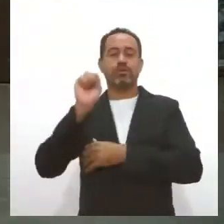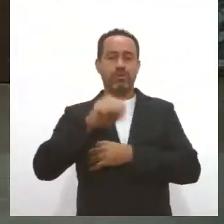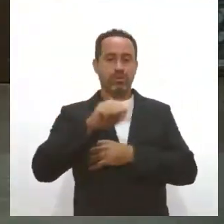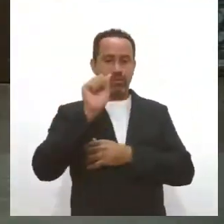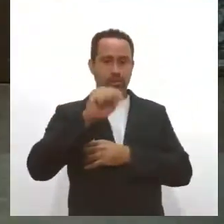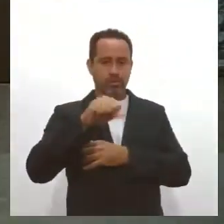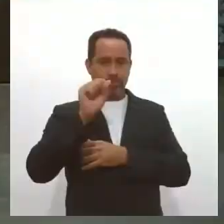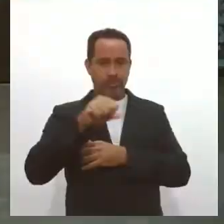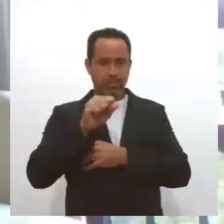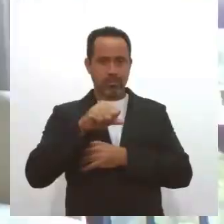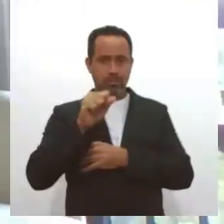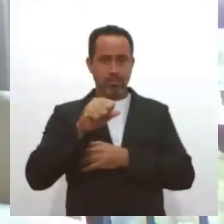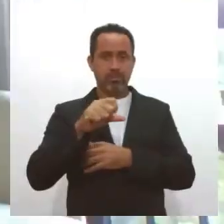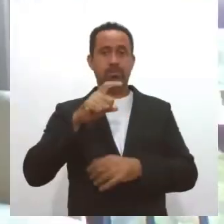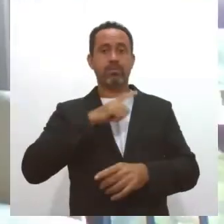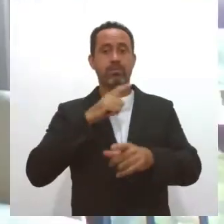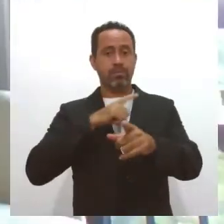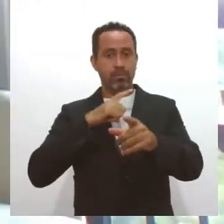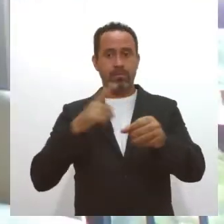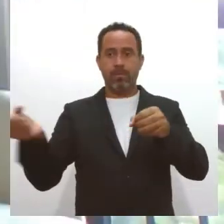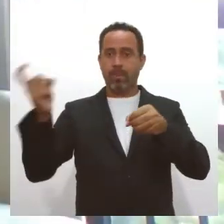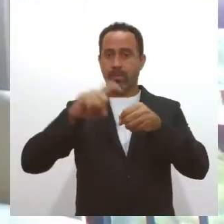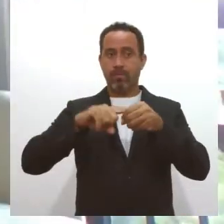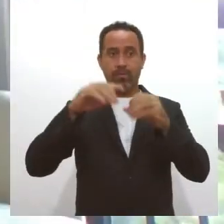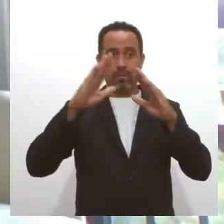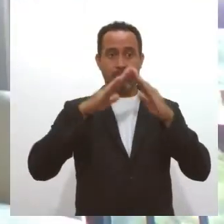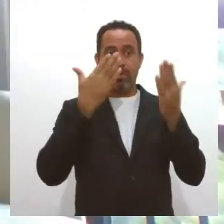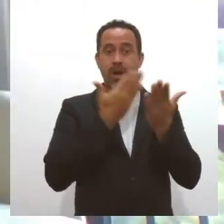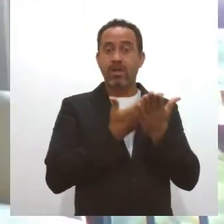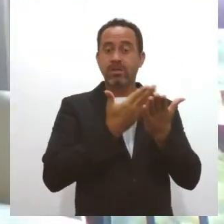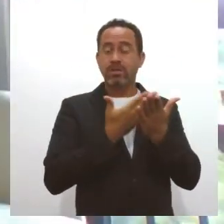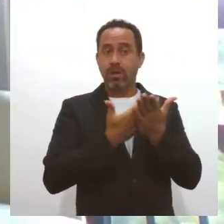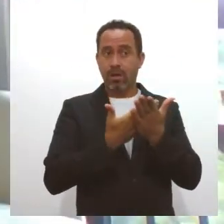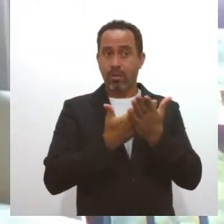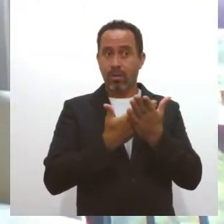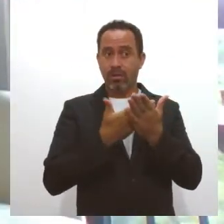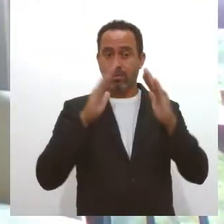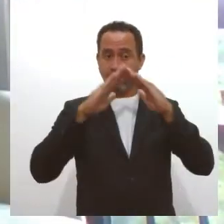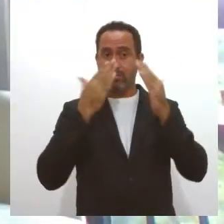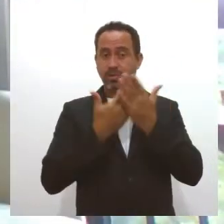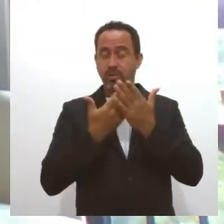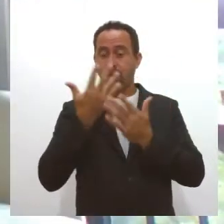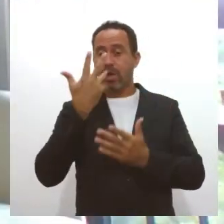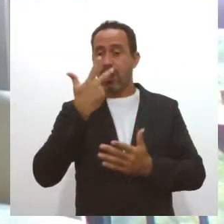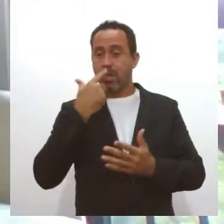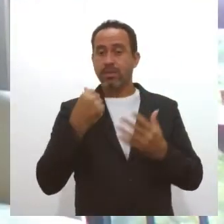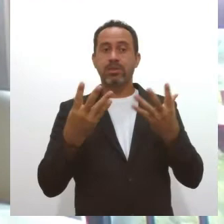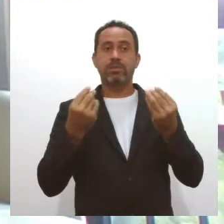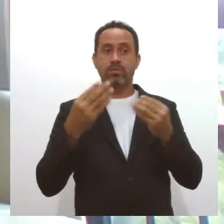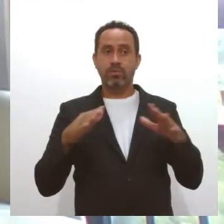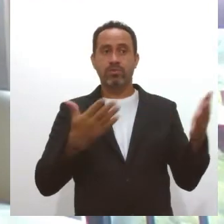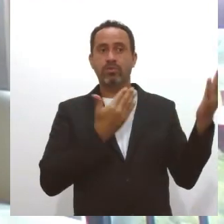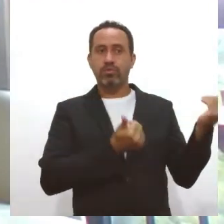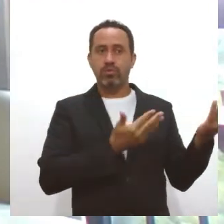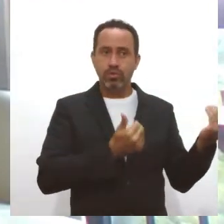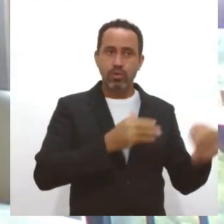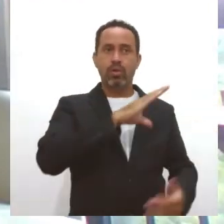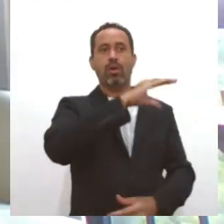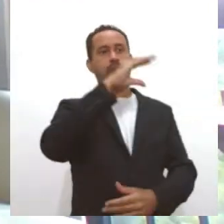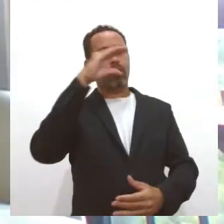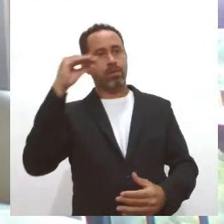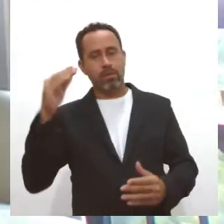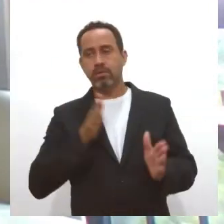né? Nós temos aí o retorno às aulas presenciais. Então, muitas crianças, nossos jovens, nossos adolescentes, né,